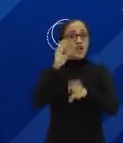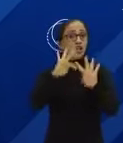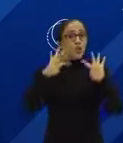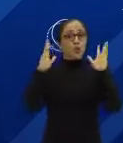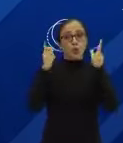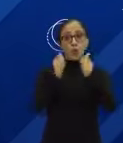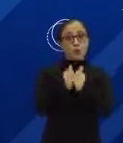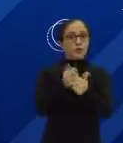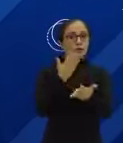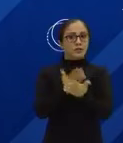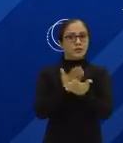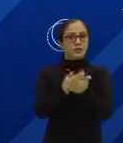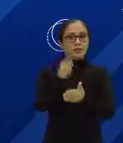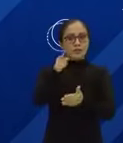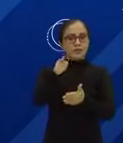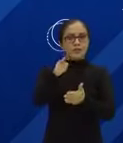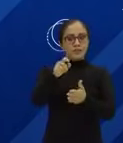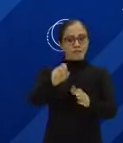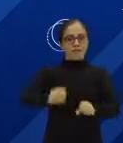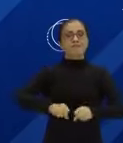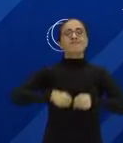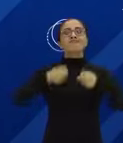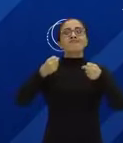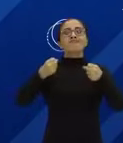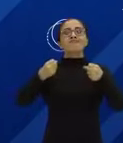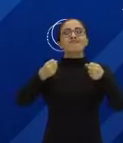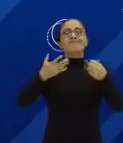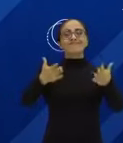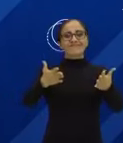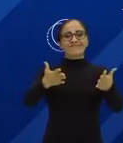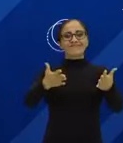cada vez mais preparado para fazer uma excelente